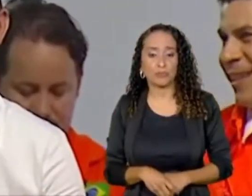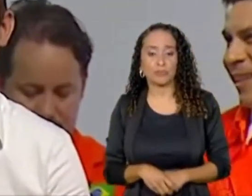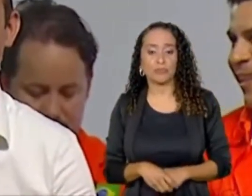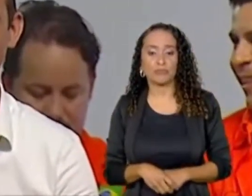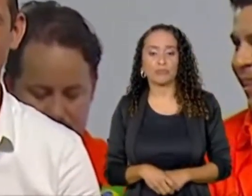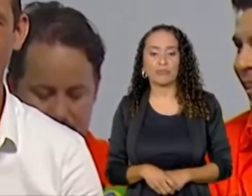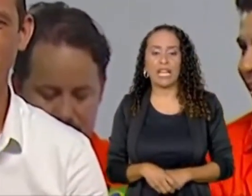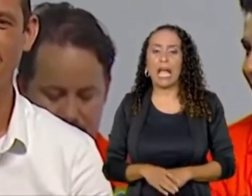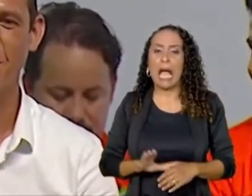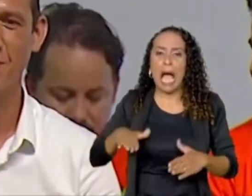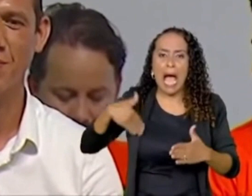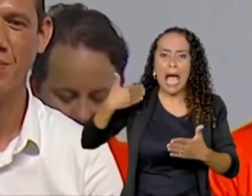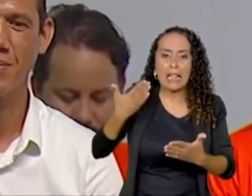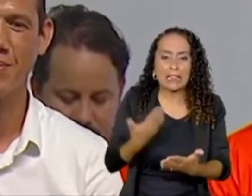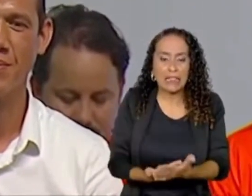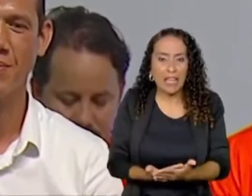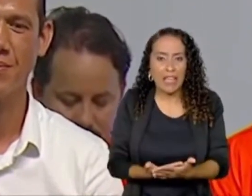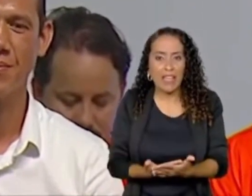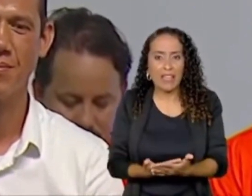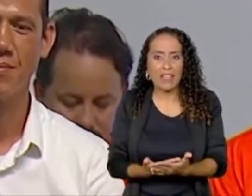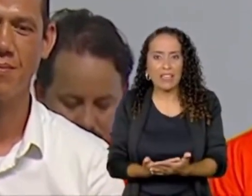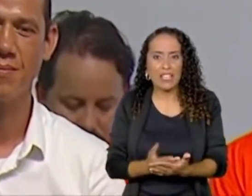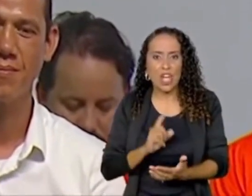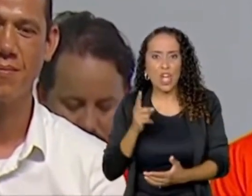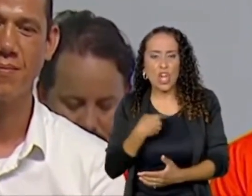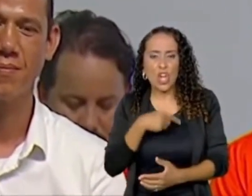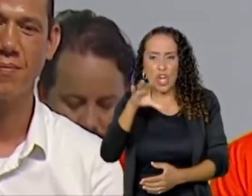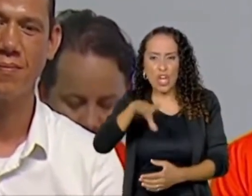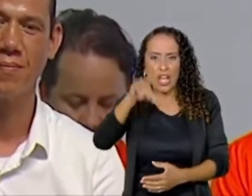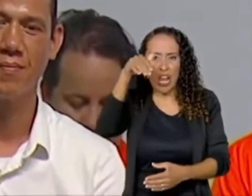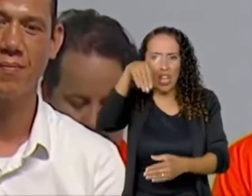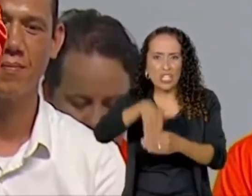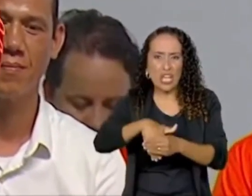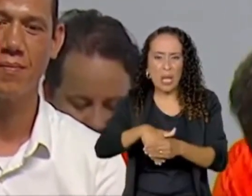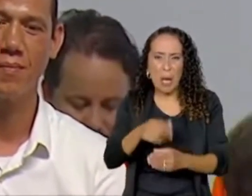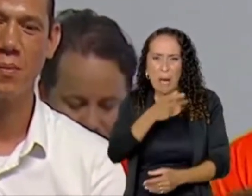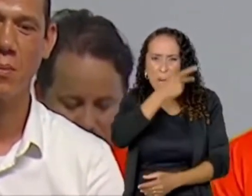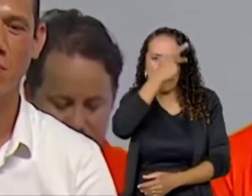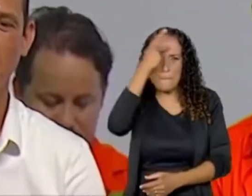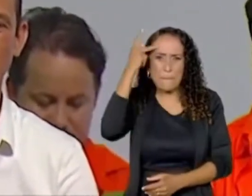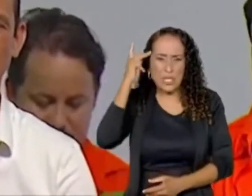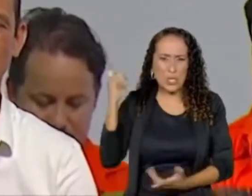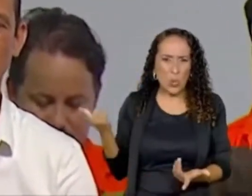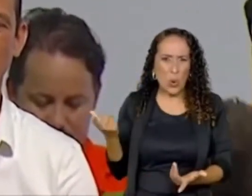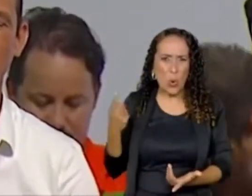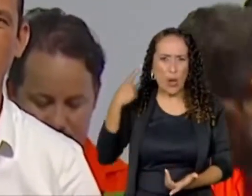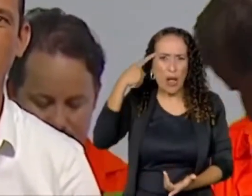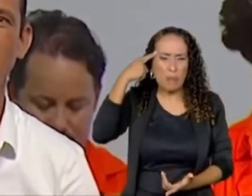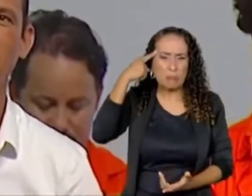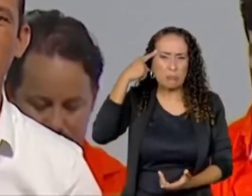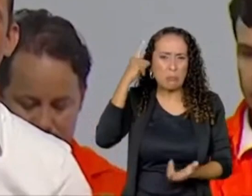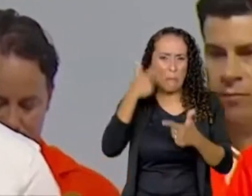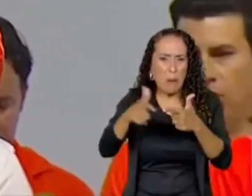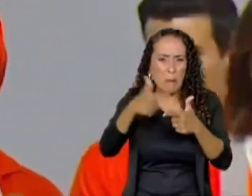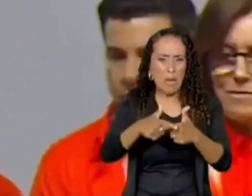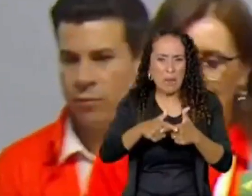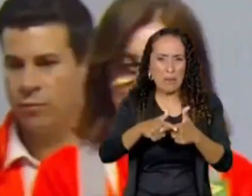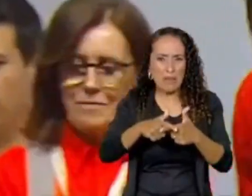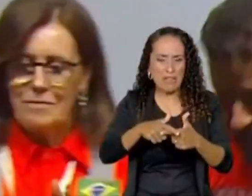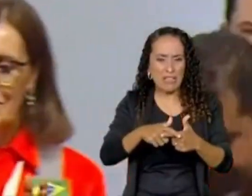Até chegar ao ponto da gente eleger um psicopata para ser presidente desse país da